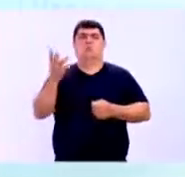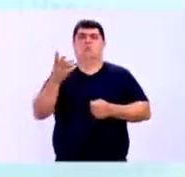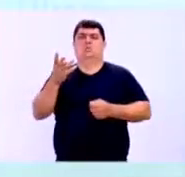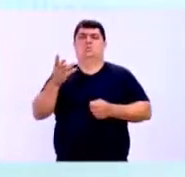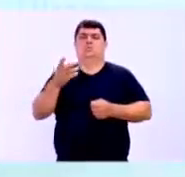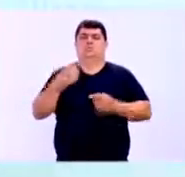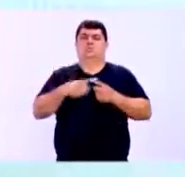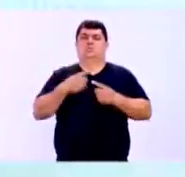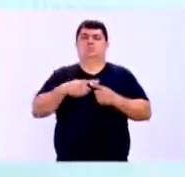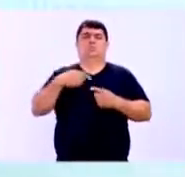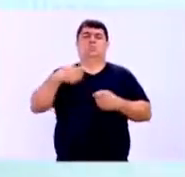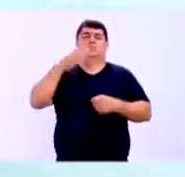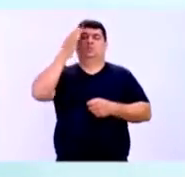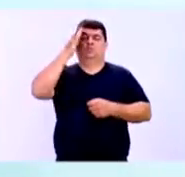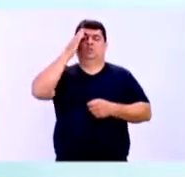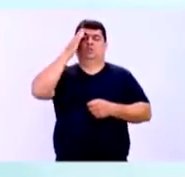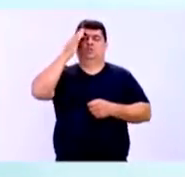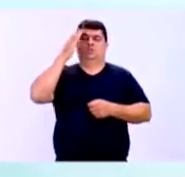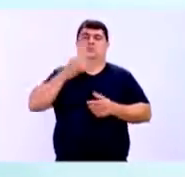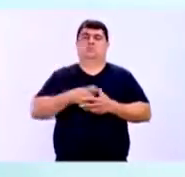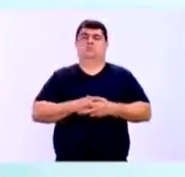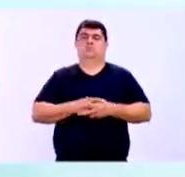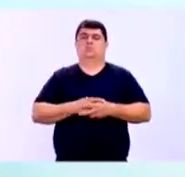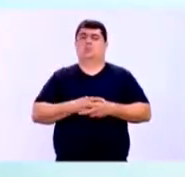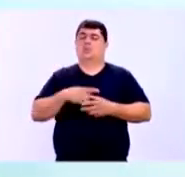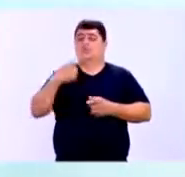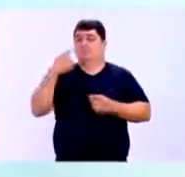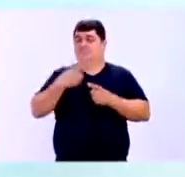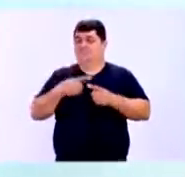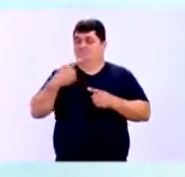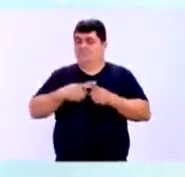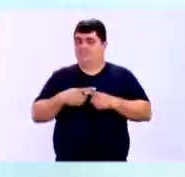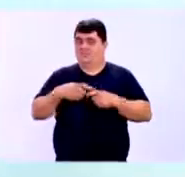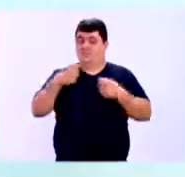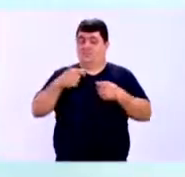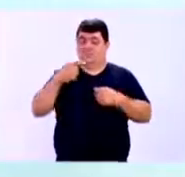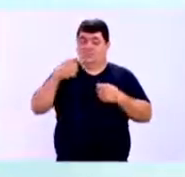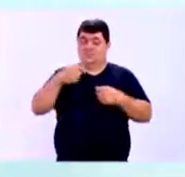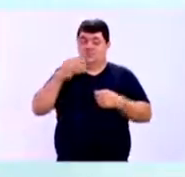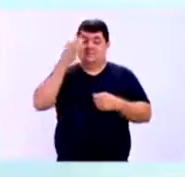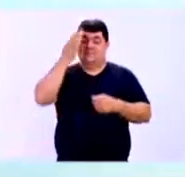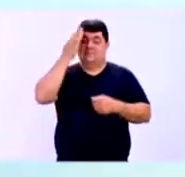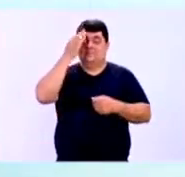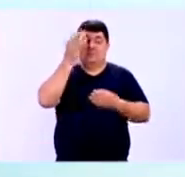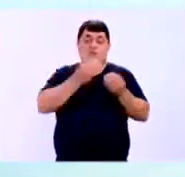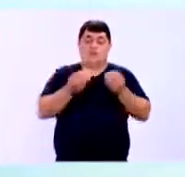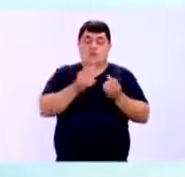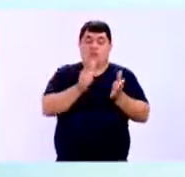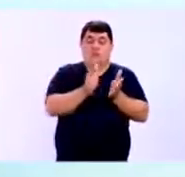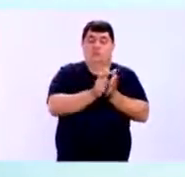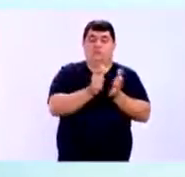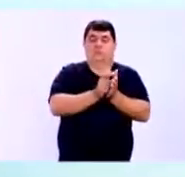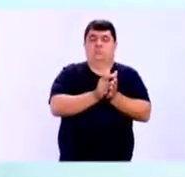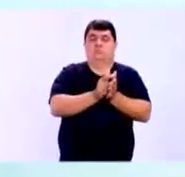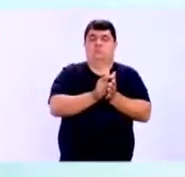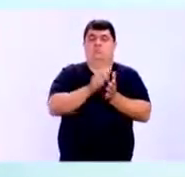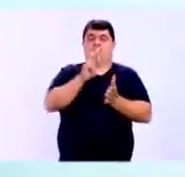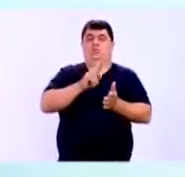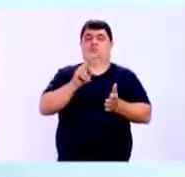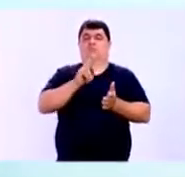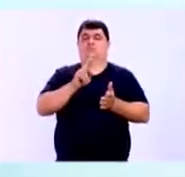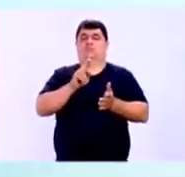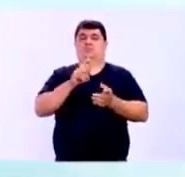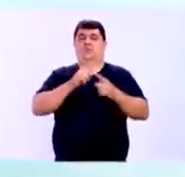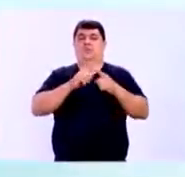Para que eu tenho que saber disso? Simples. Porque você precisa entender como a ficha funciona,